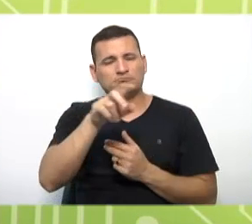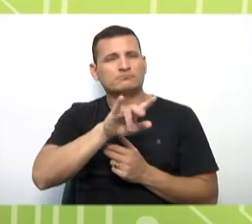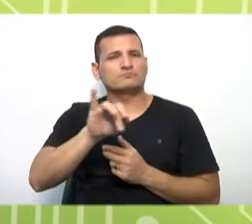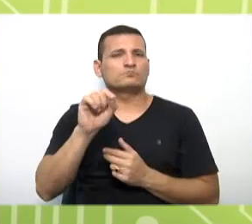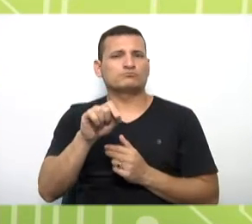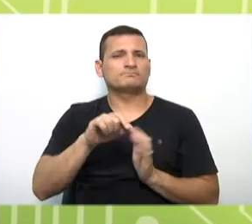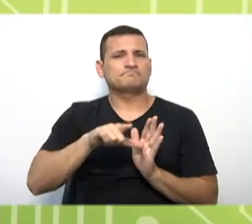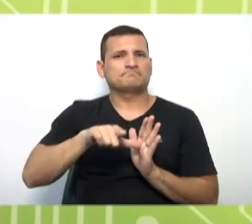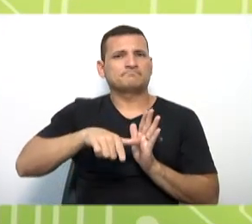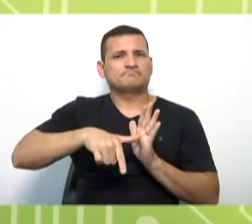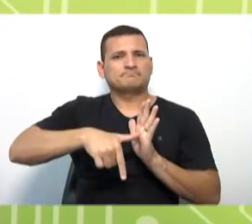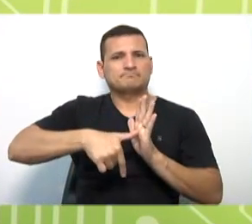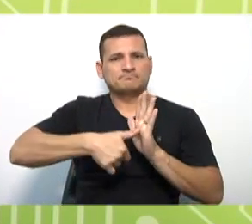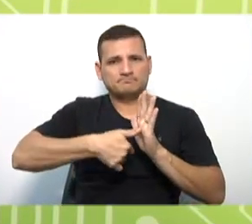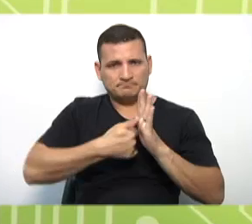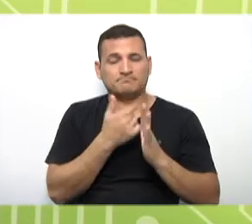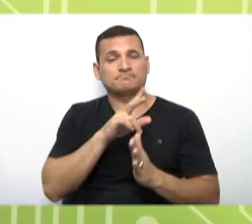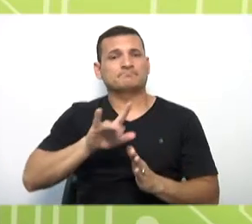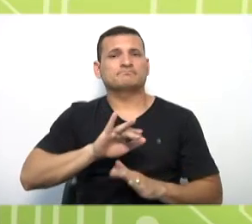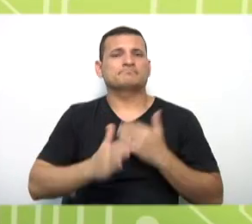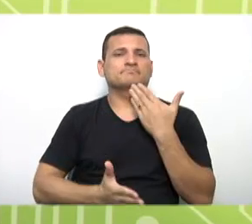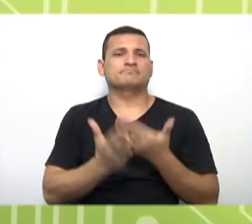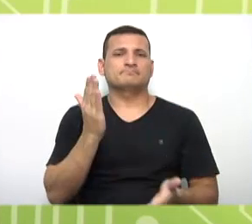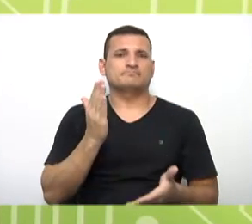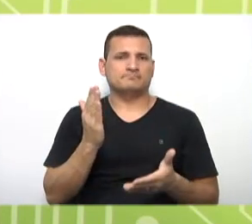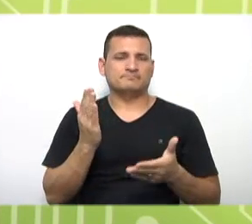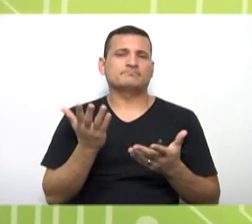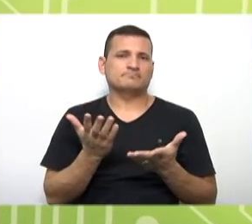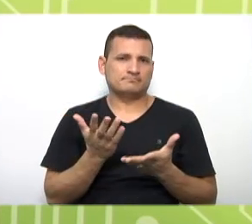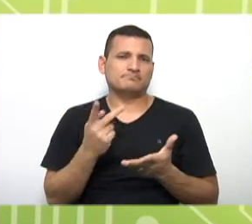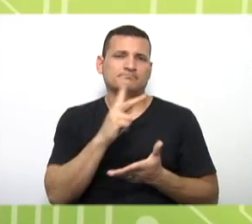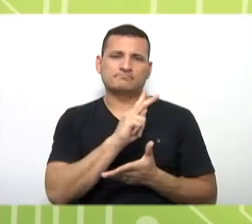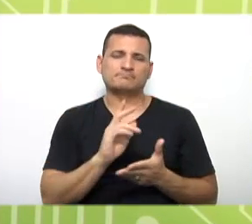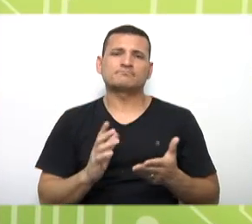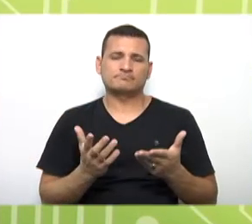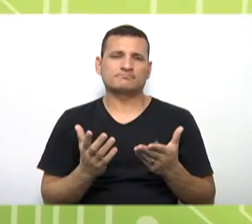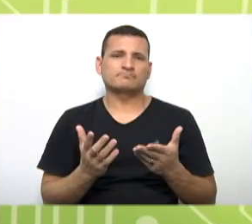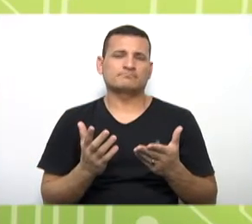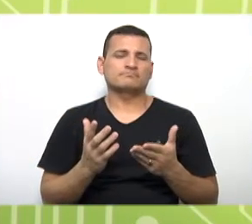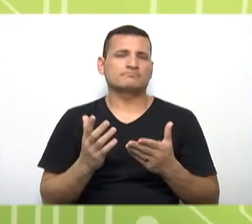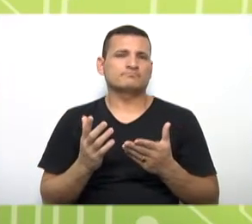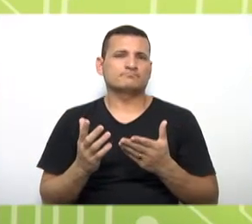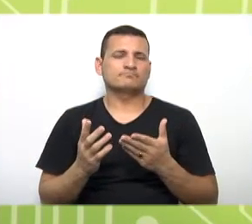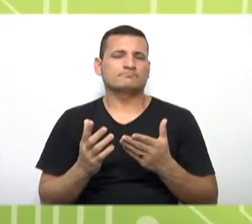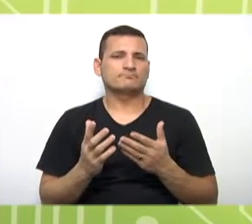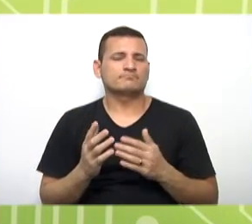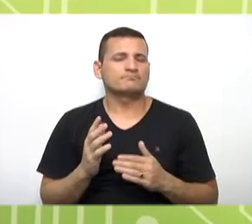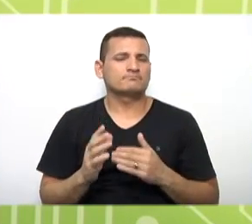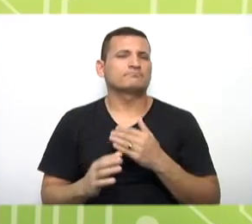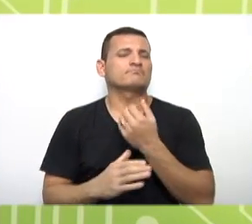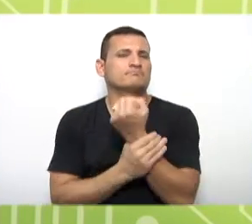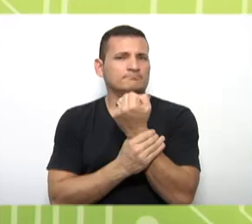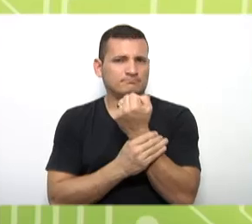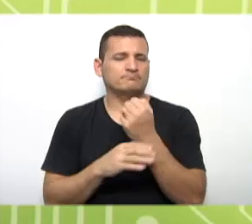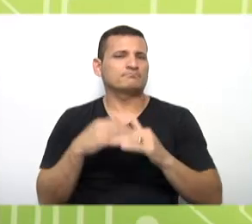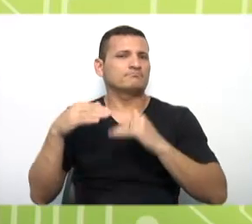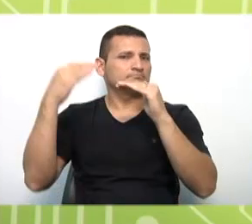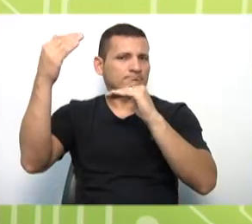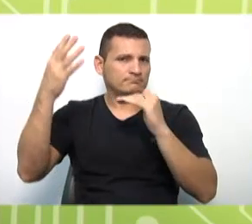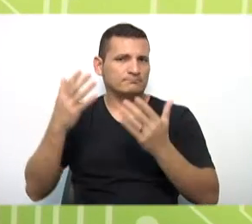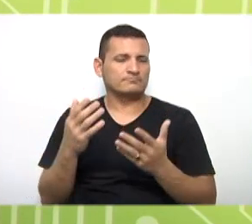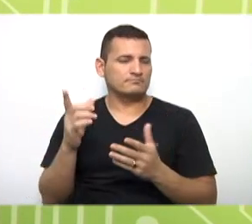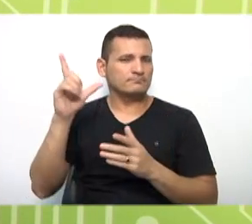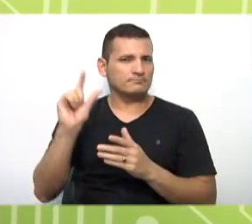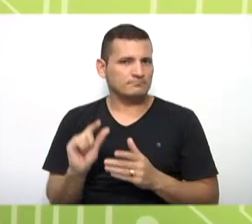pouquinho atrasado e aí vai perdendo a sua participação no mercado, você vai diminuindo a sua